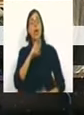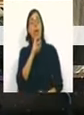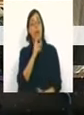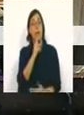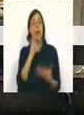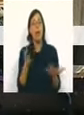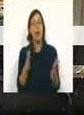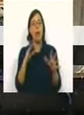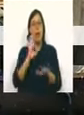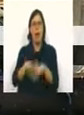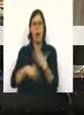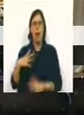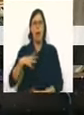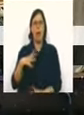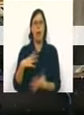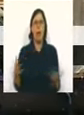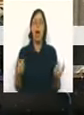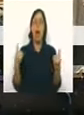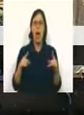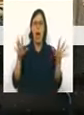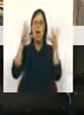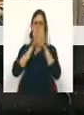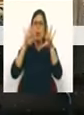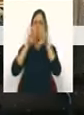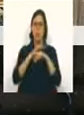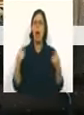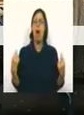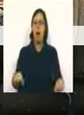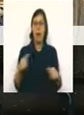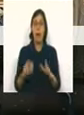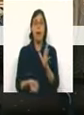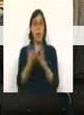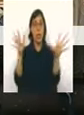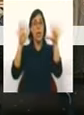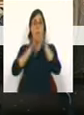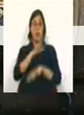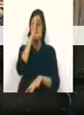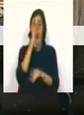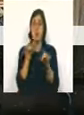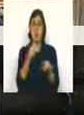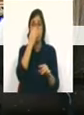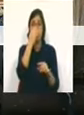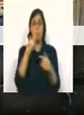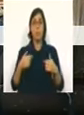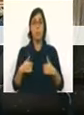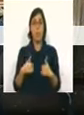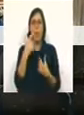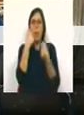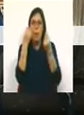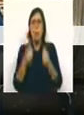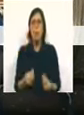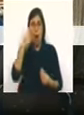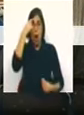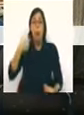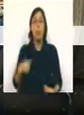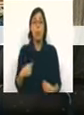respostas atabalhoadas? Há ilusões, está a criar ilusões este governo e nós conhecemos bem